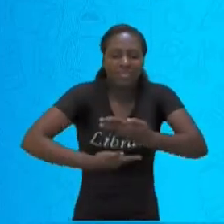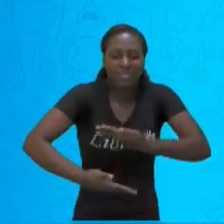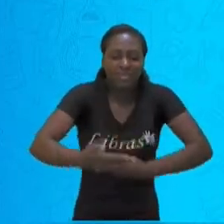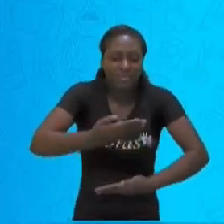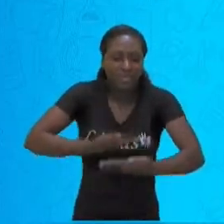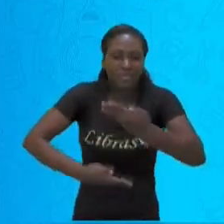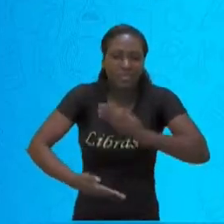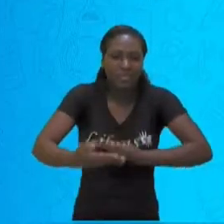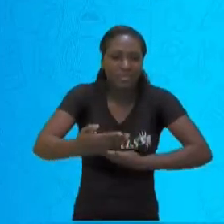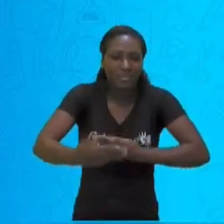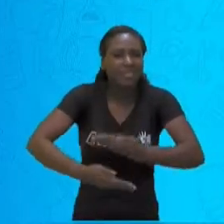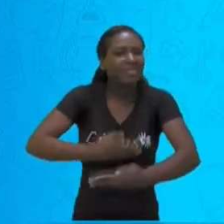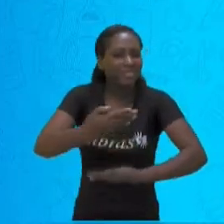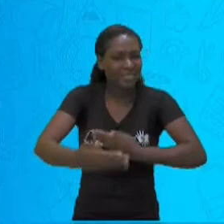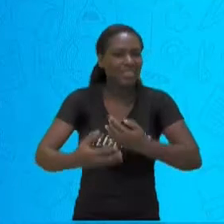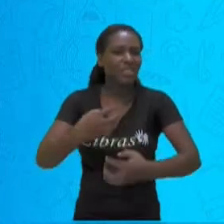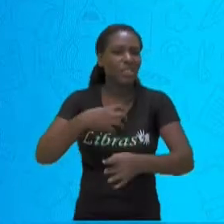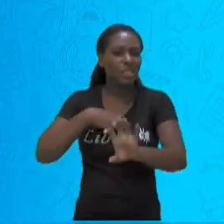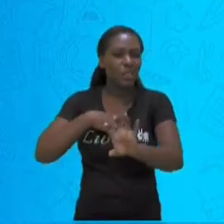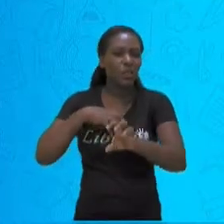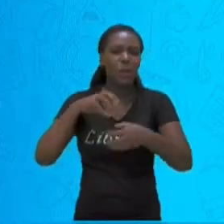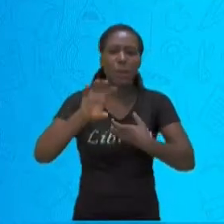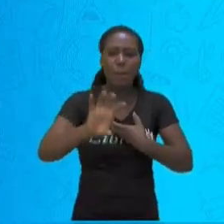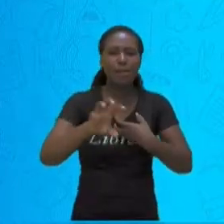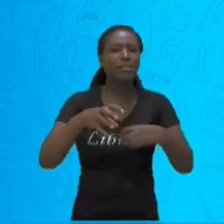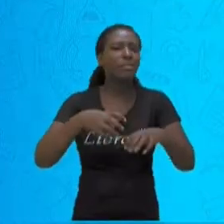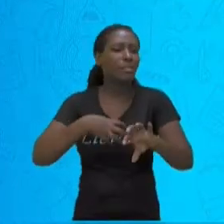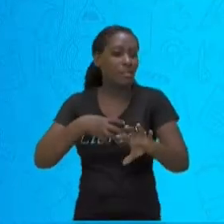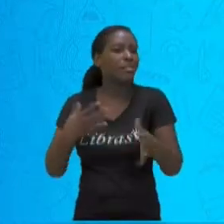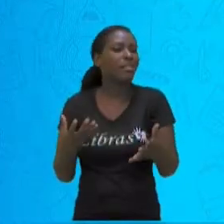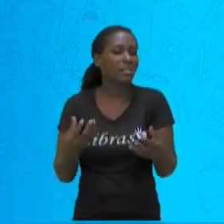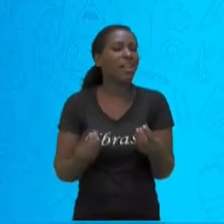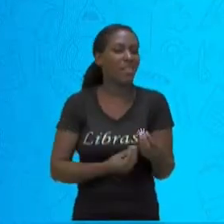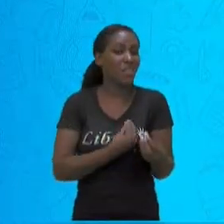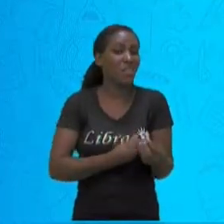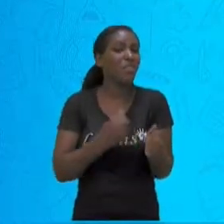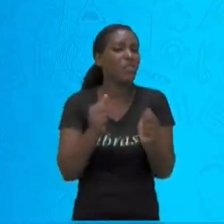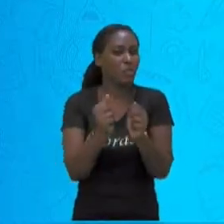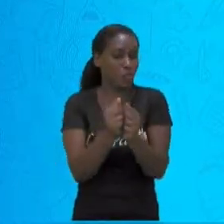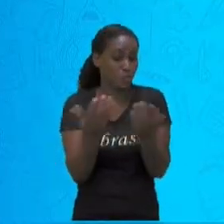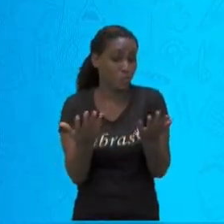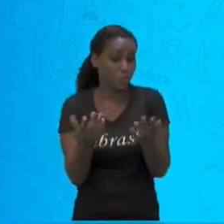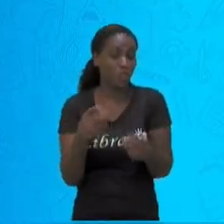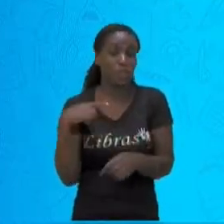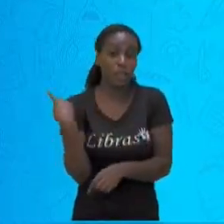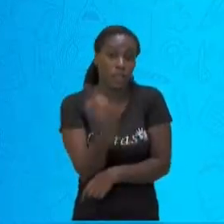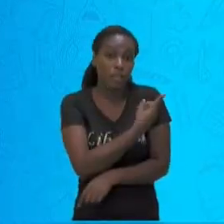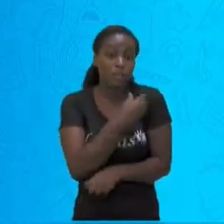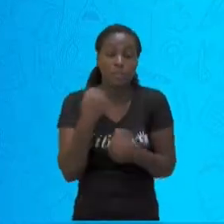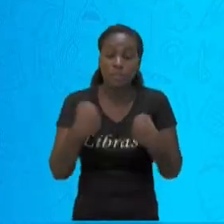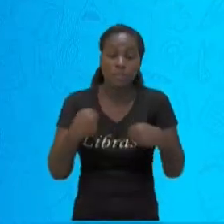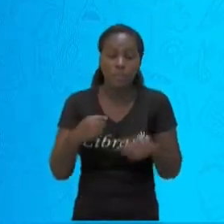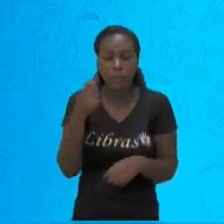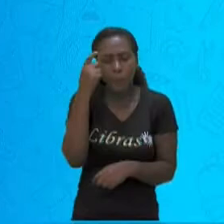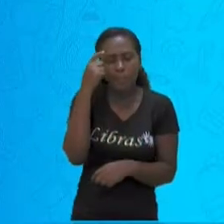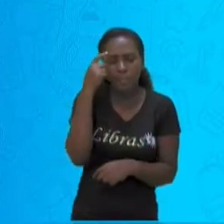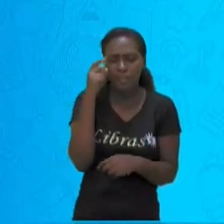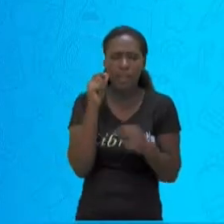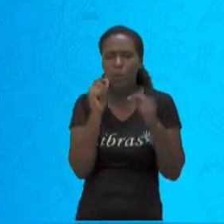Ok? Então nós podemos pensar aonde é que a gente vai encontrar isso,